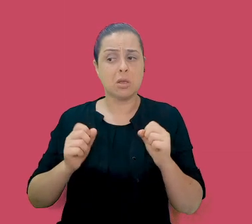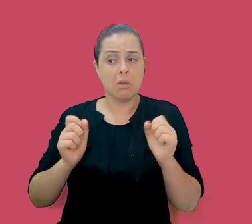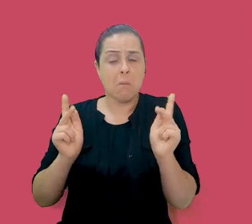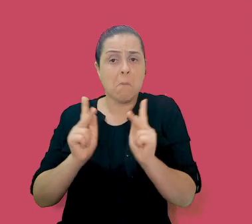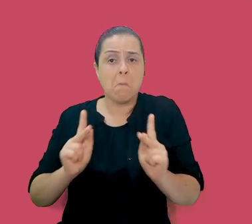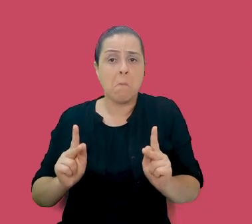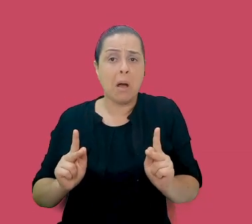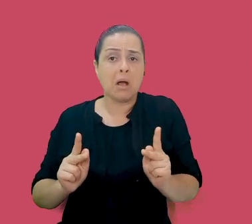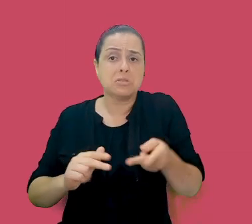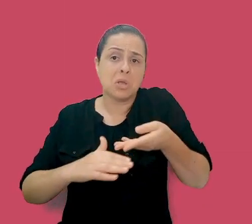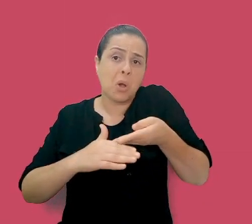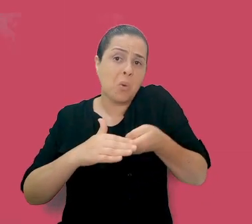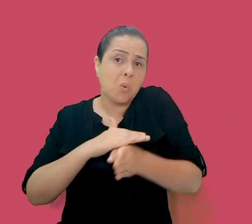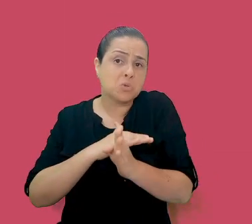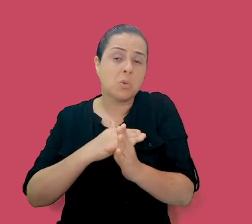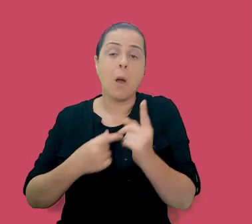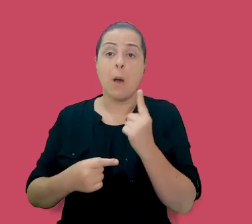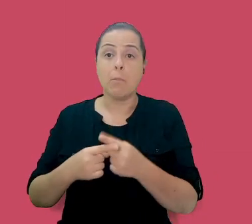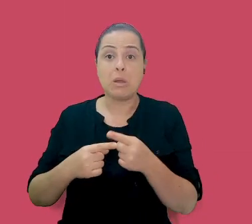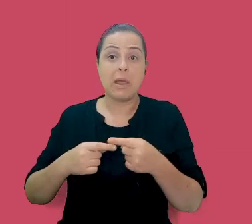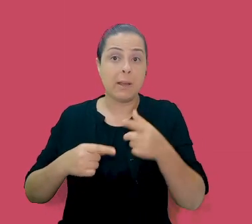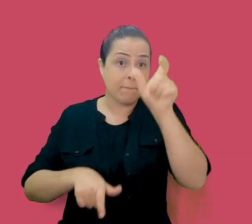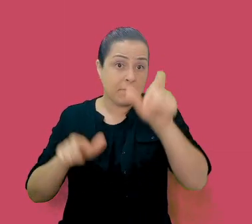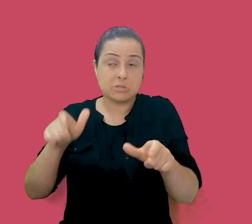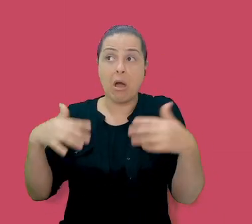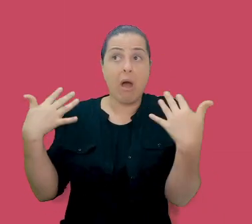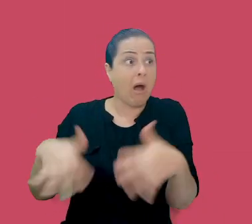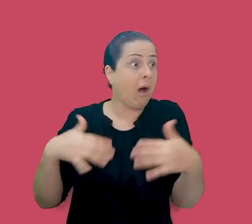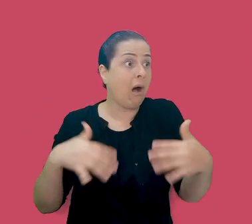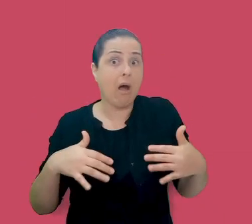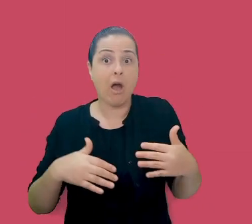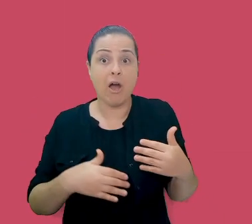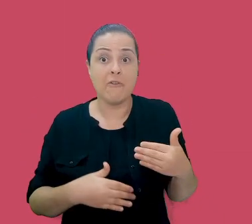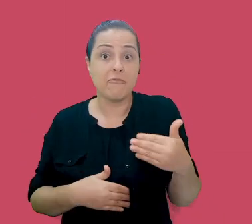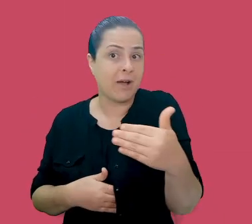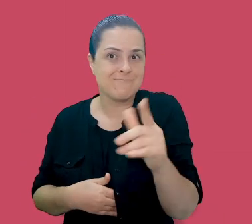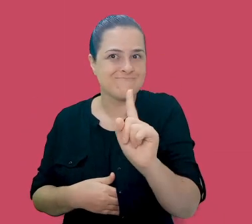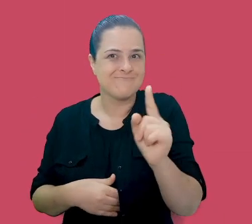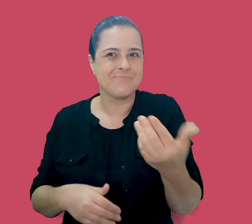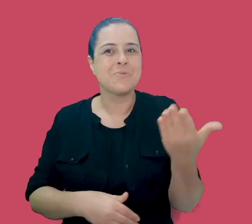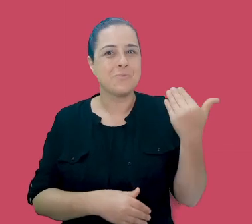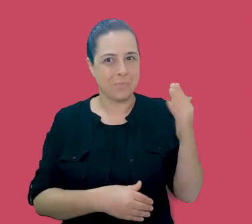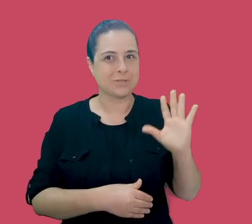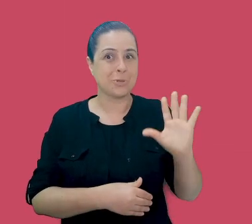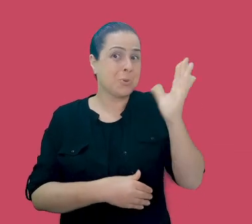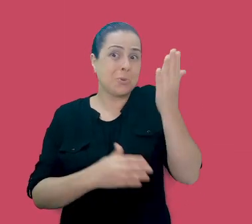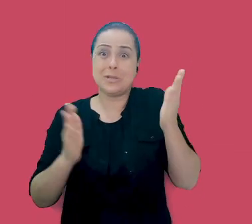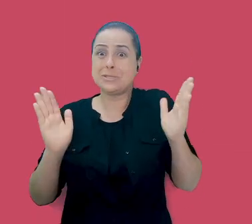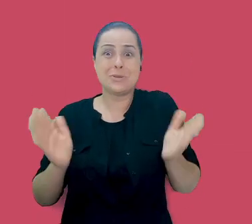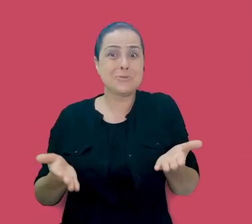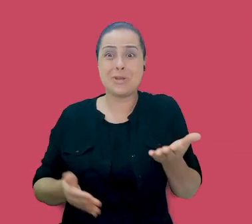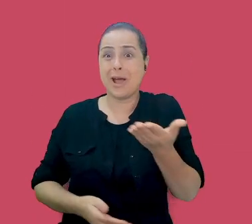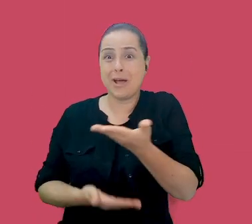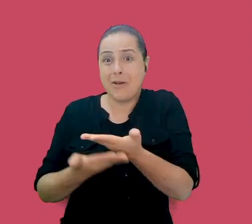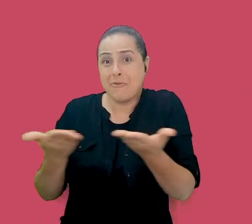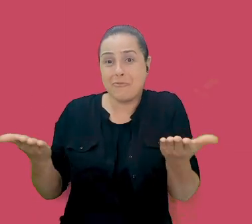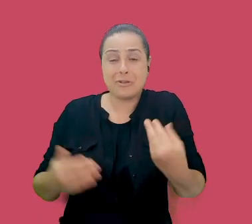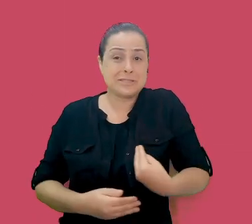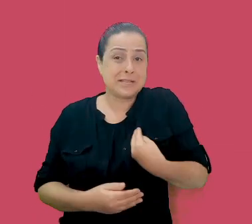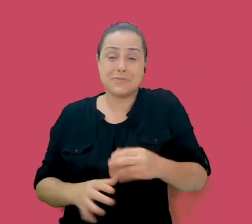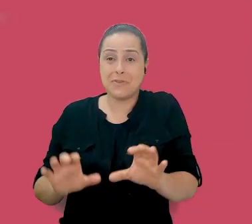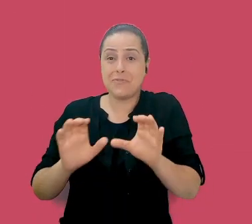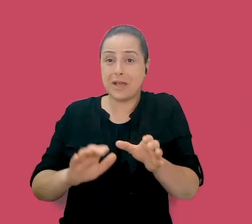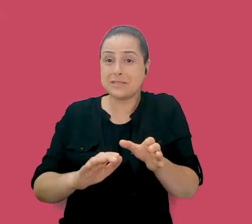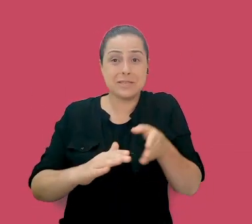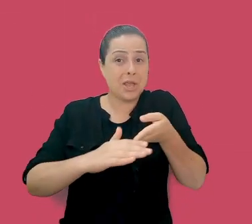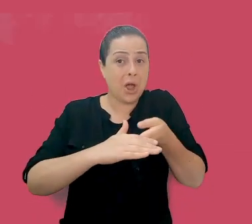não vai ser esse desespero todo que vai acontecer. Não, já aconteceu. E você está vivendo com isso. O mundo